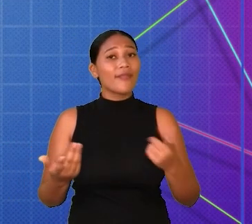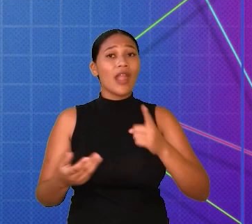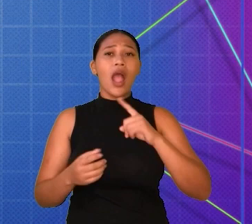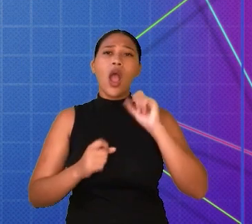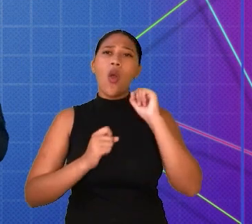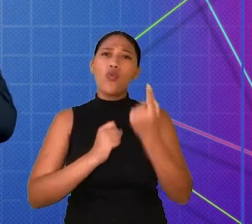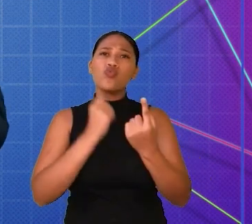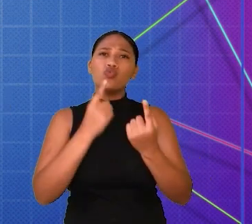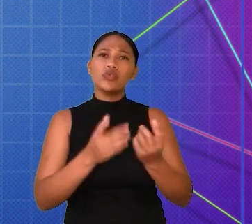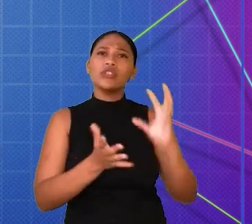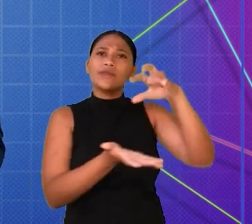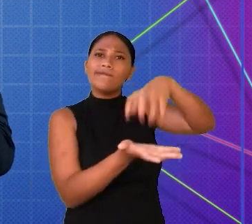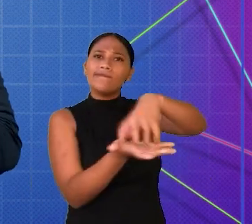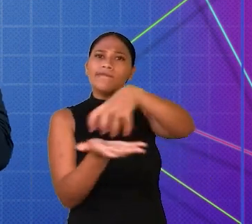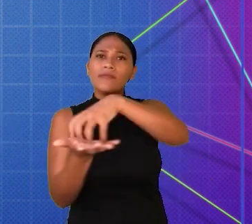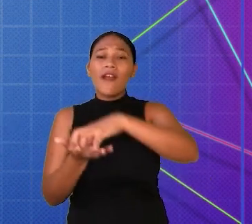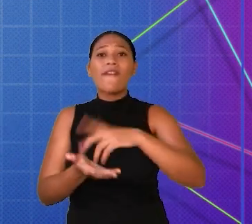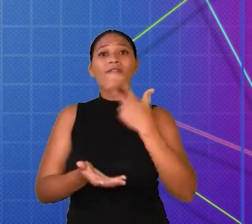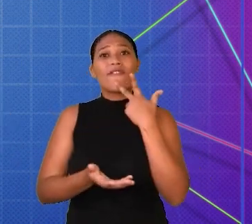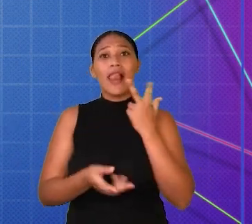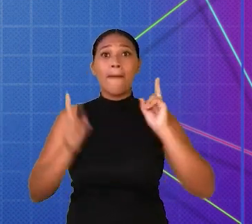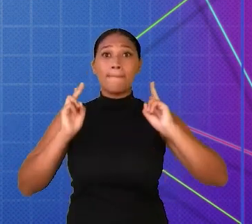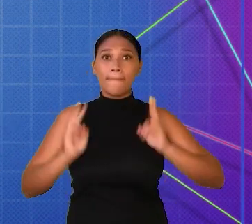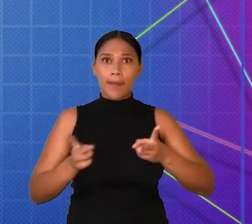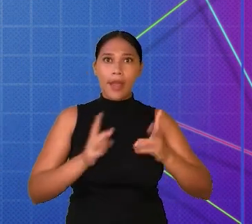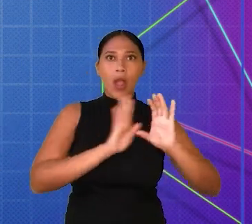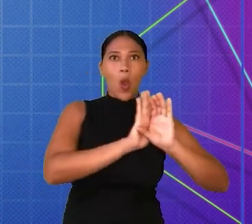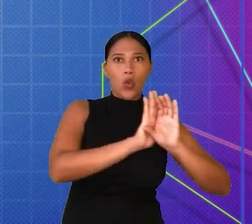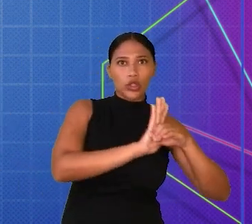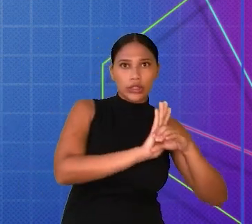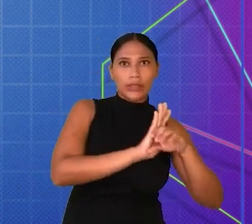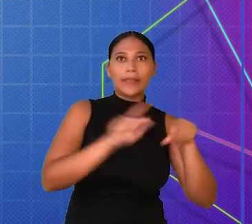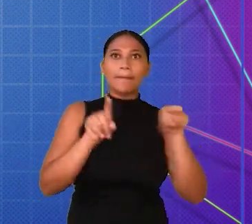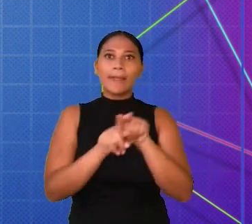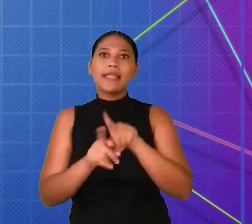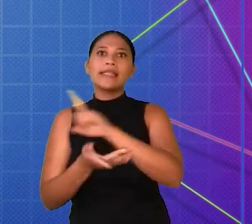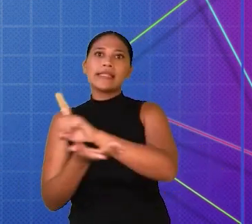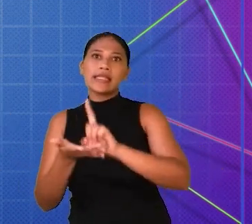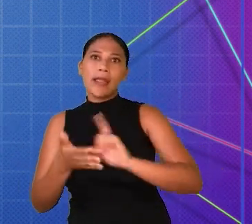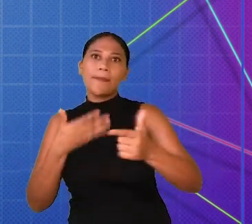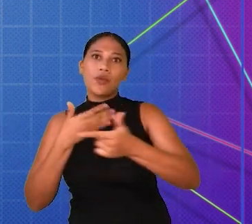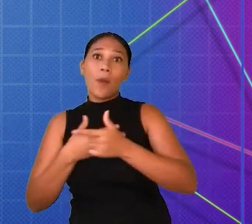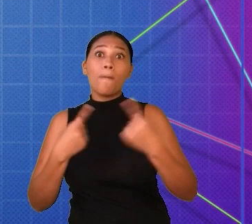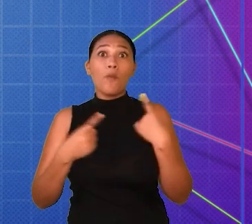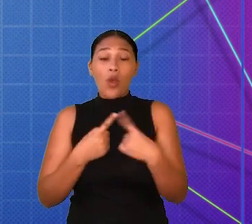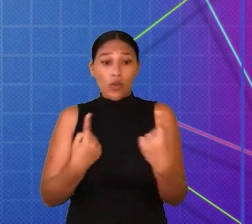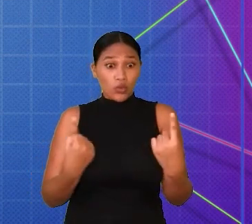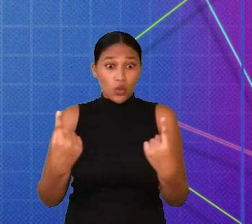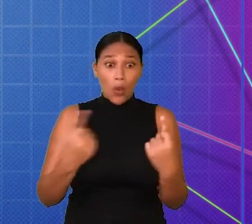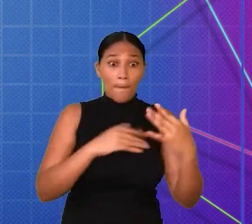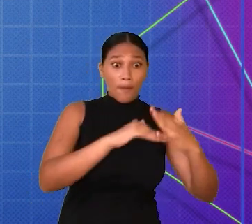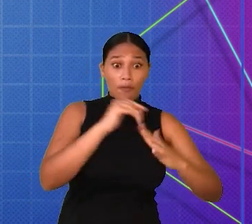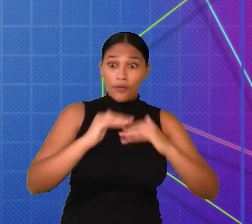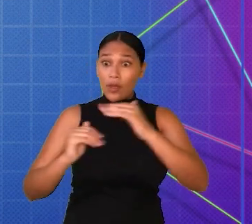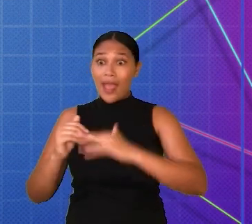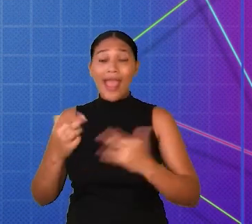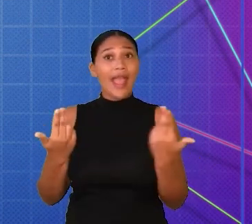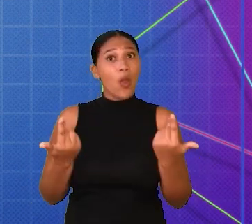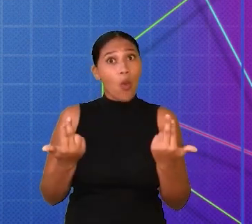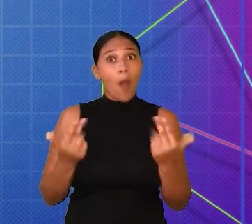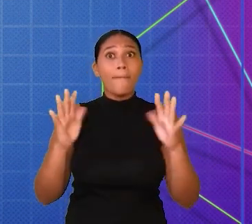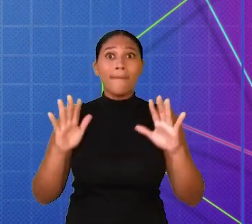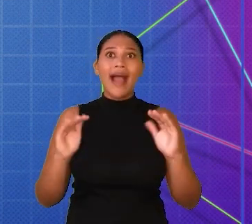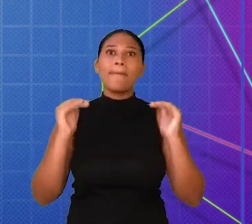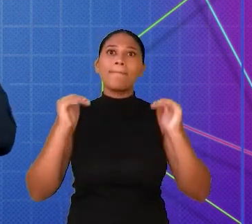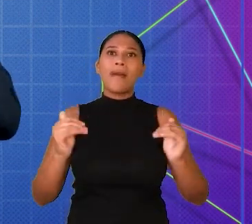fazer. Normalmente, alguns estúdios usam a mesma pessoa para ser o artista de conceito e o design de personagens, pois o trabalho